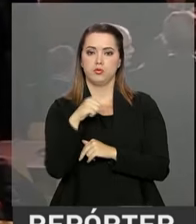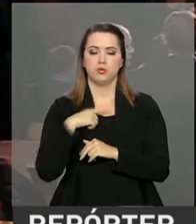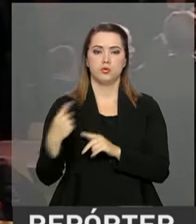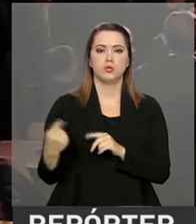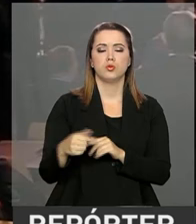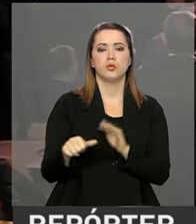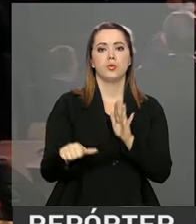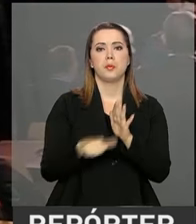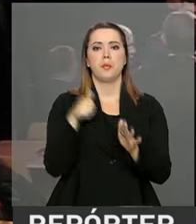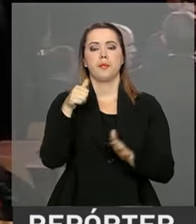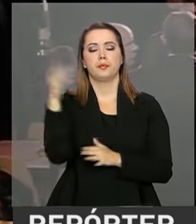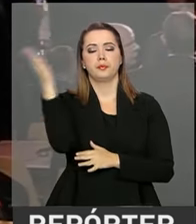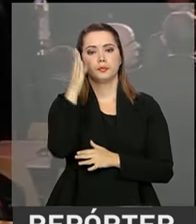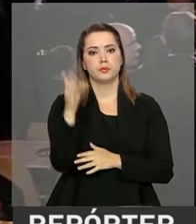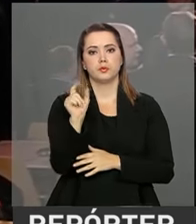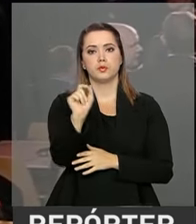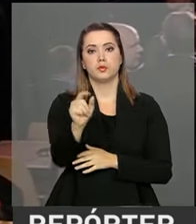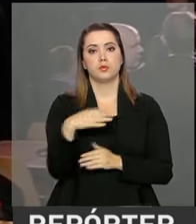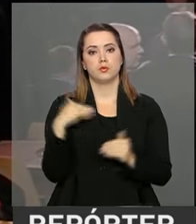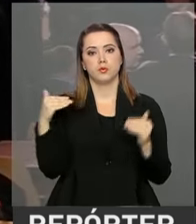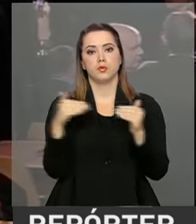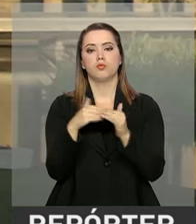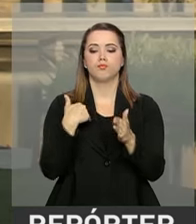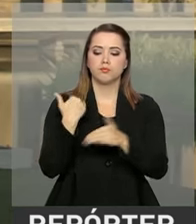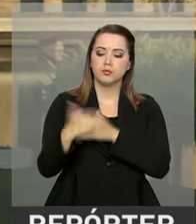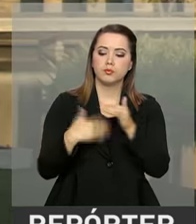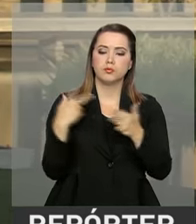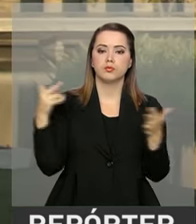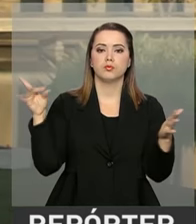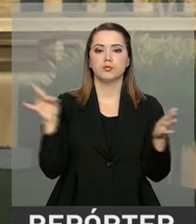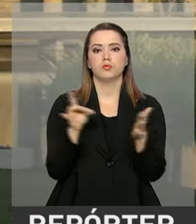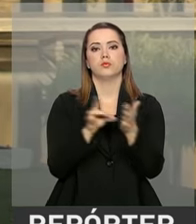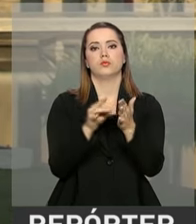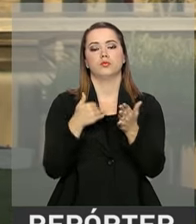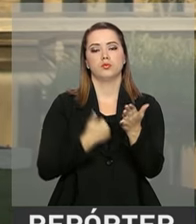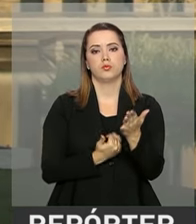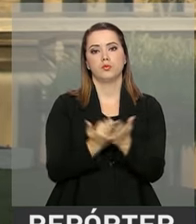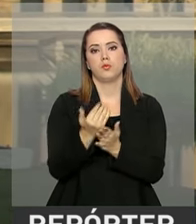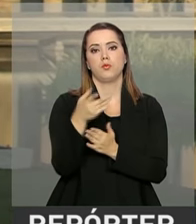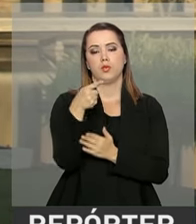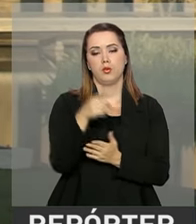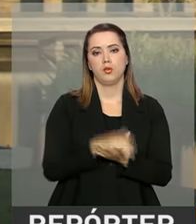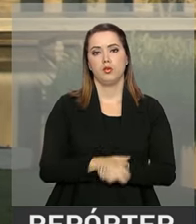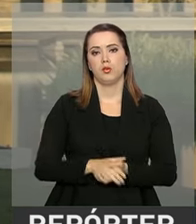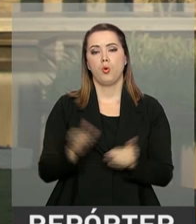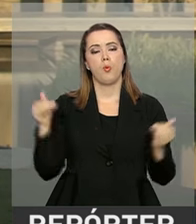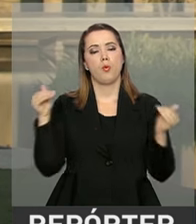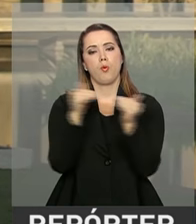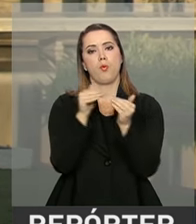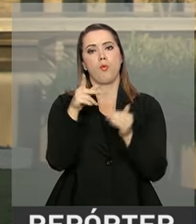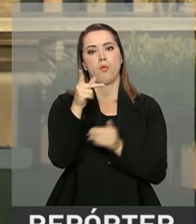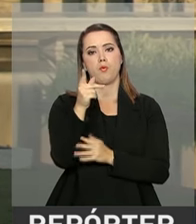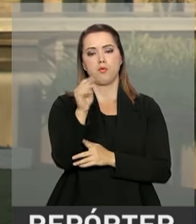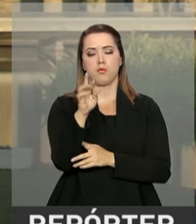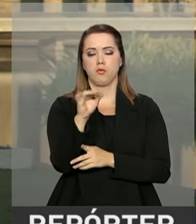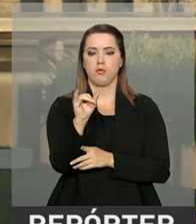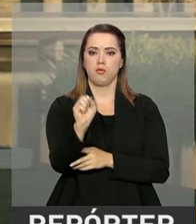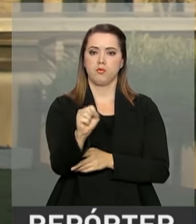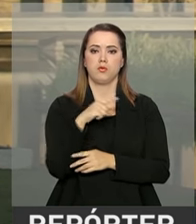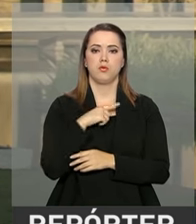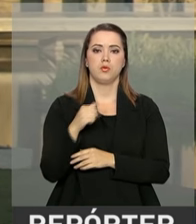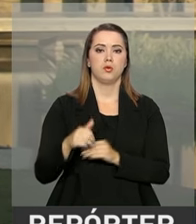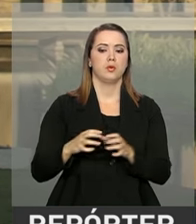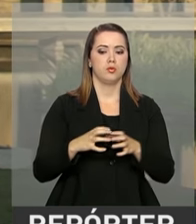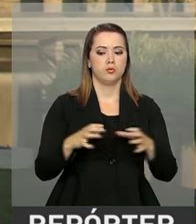principais potências a colocarem um acordo em prática. O acordo de Paris é o maior da história sobre mudanças climáticas e vai